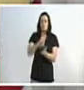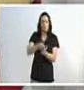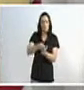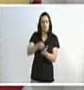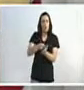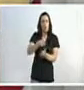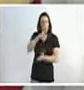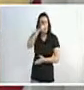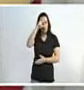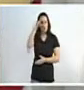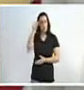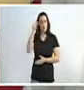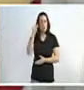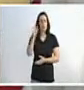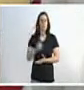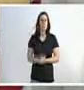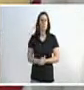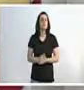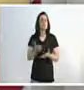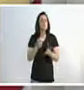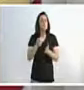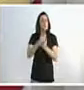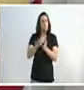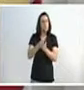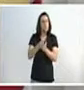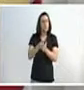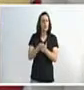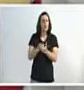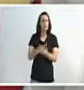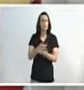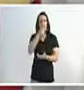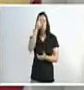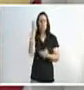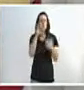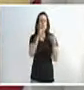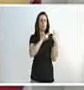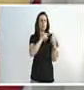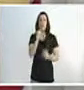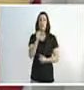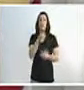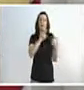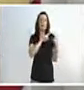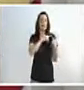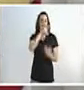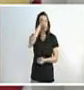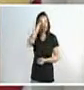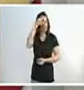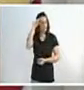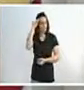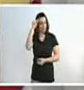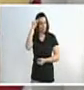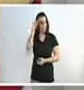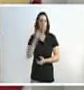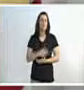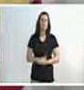manda. Quer cobrar alguma coisa do executivo, cobra de quem manda. E quem manda é o prefeito.